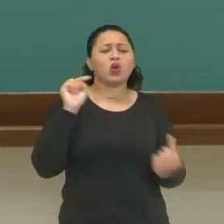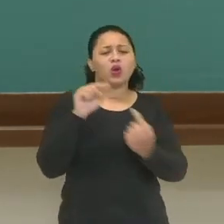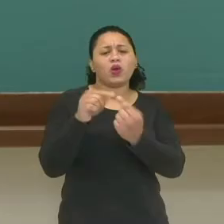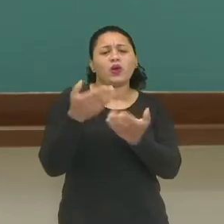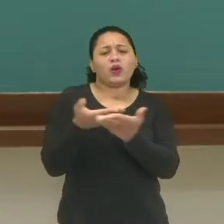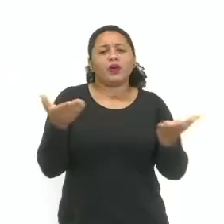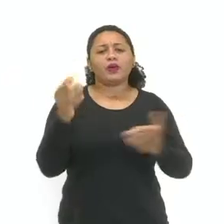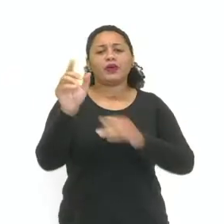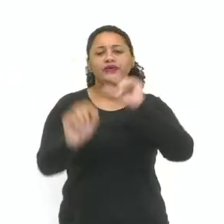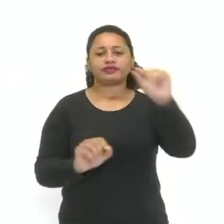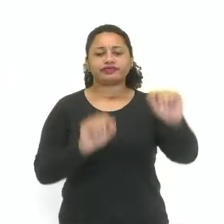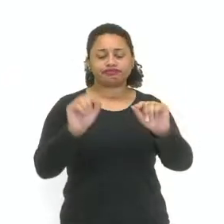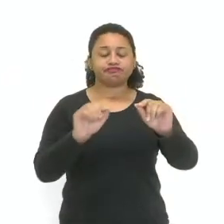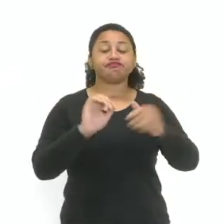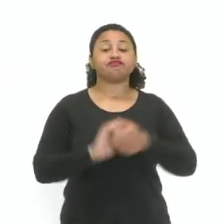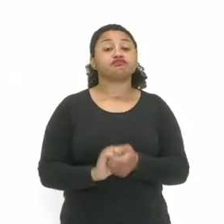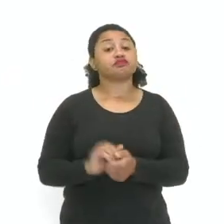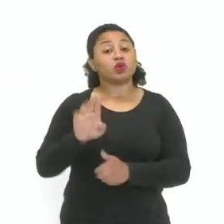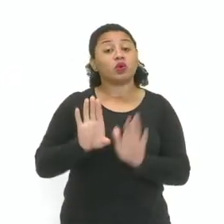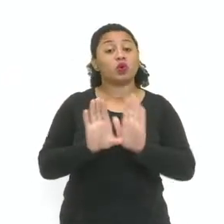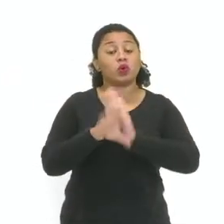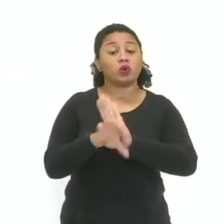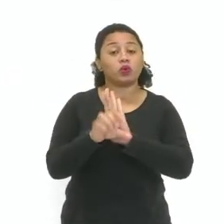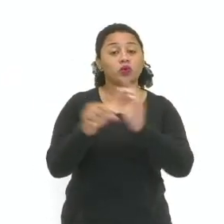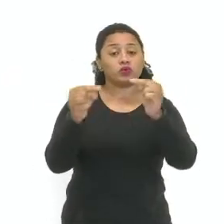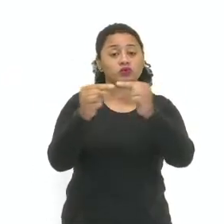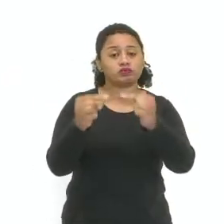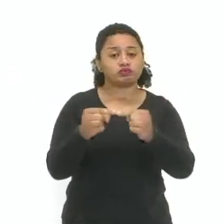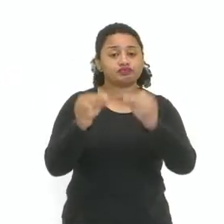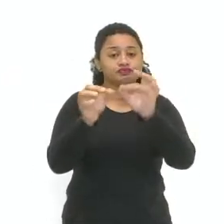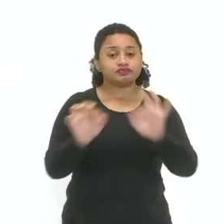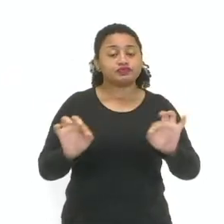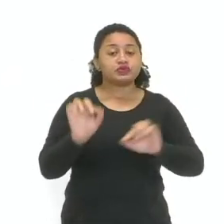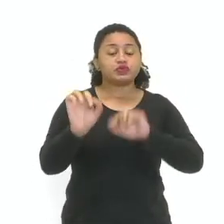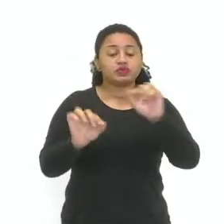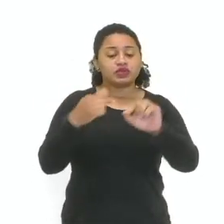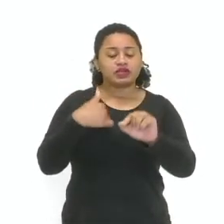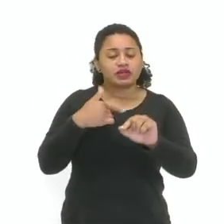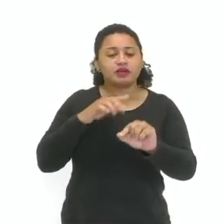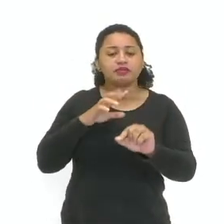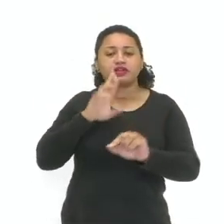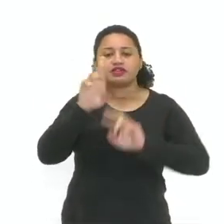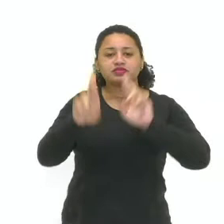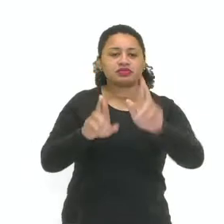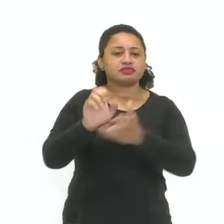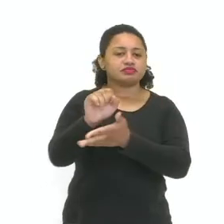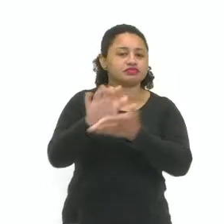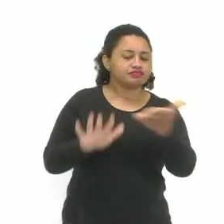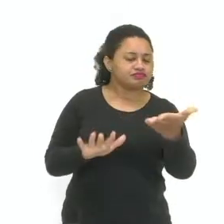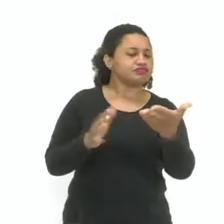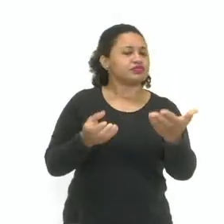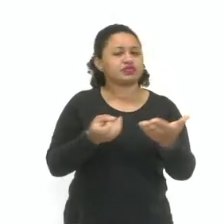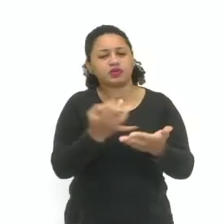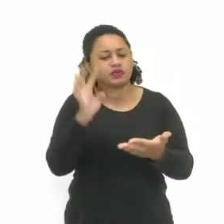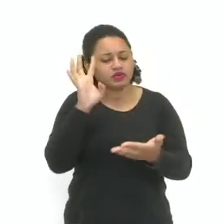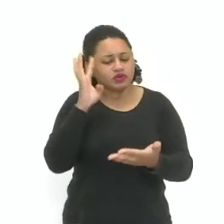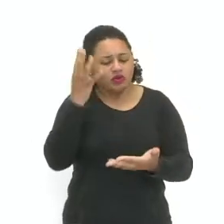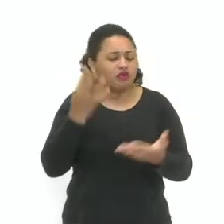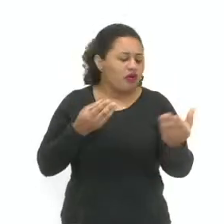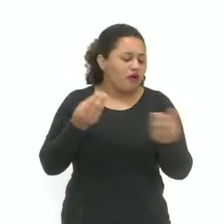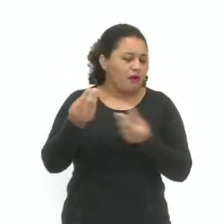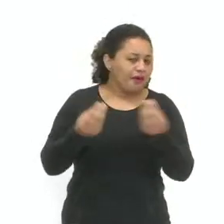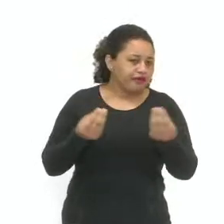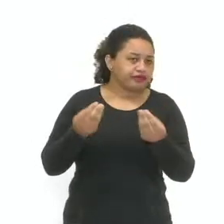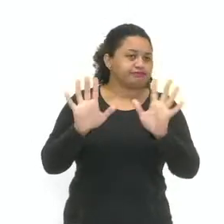hoje? Aplicar o conceito de combinação simples na resolução de situações problemas. Vamos pensar um